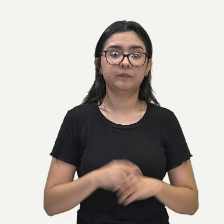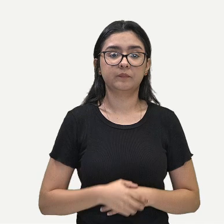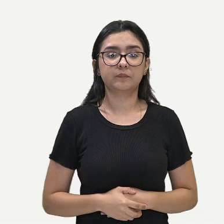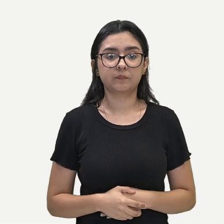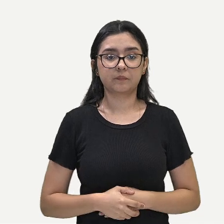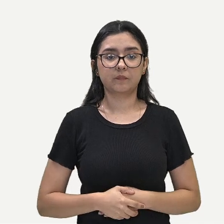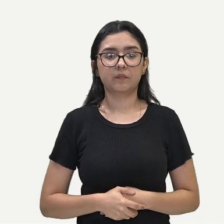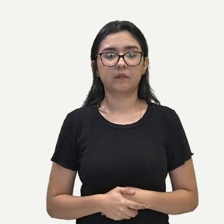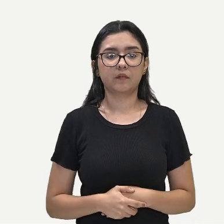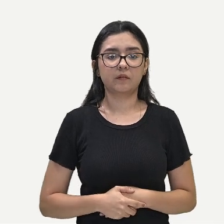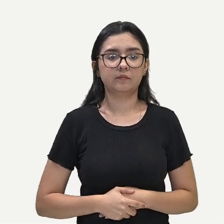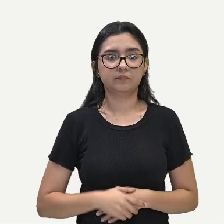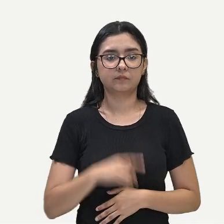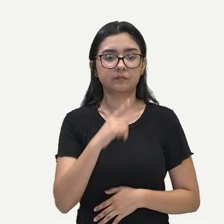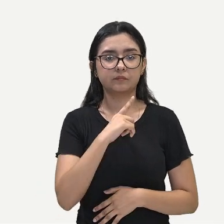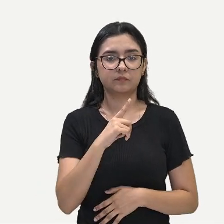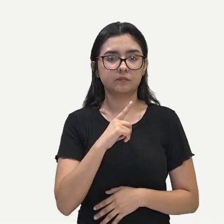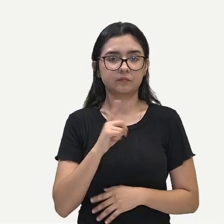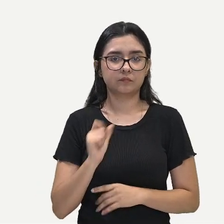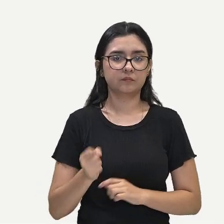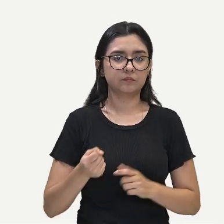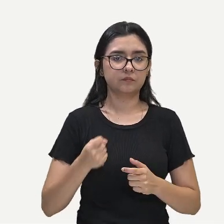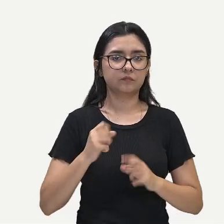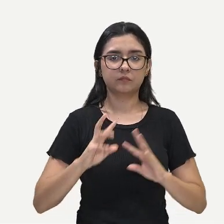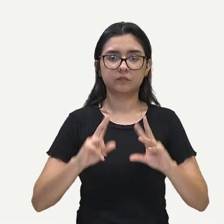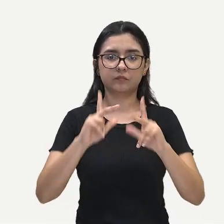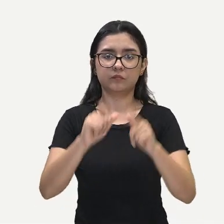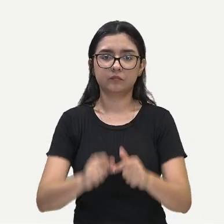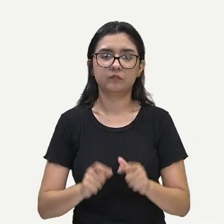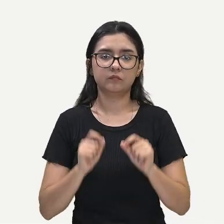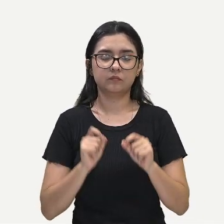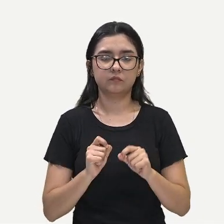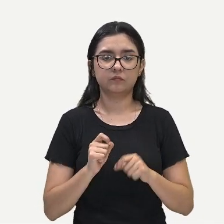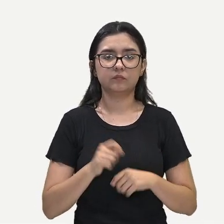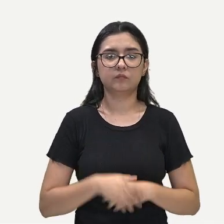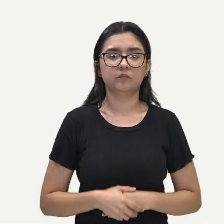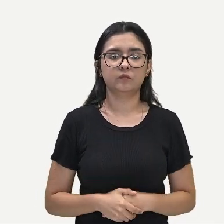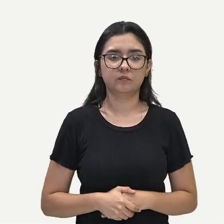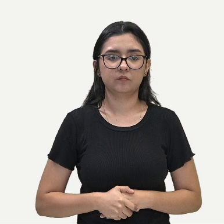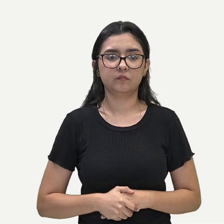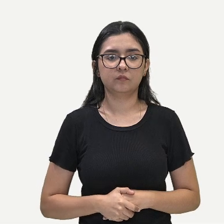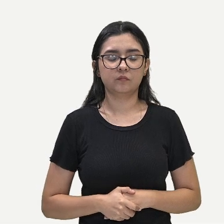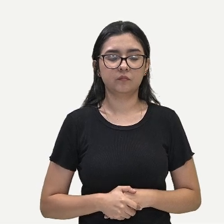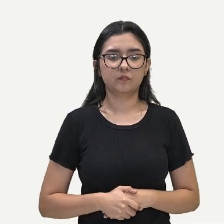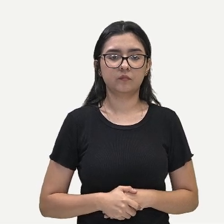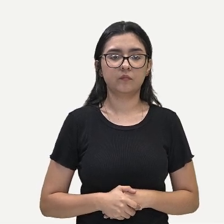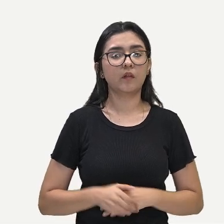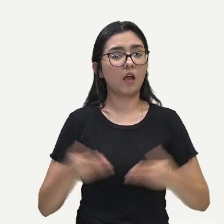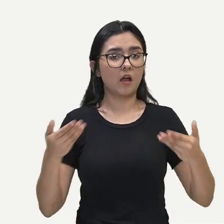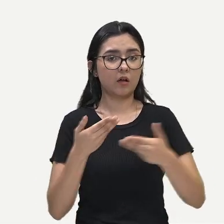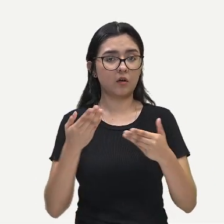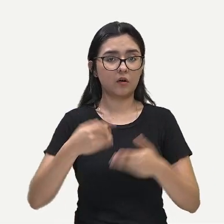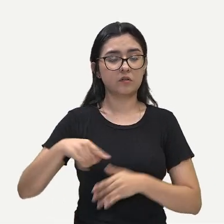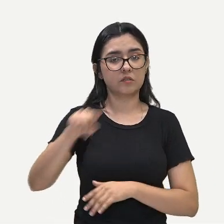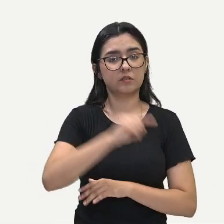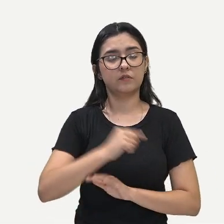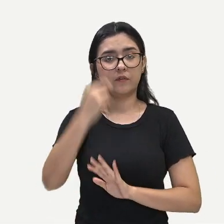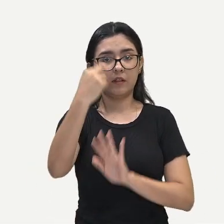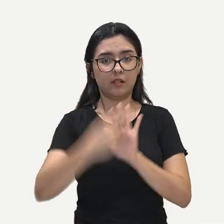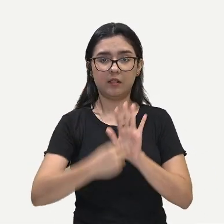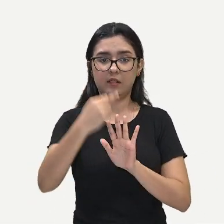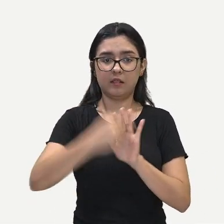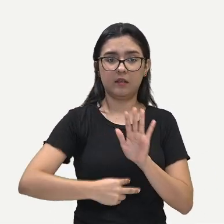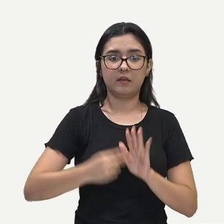1 hasta el 100, tá bom? Então, vamos ler a